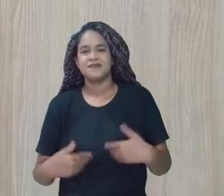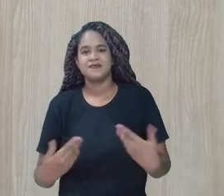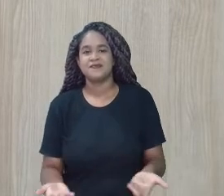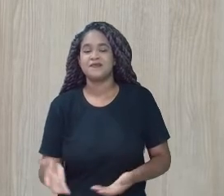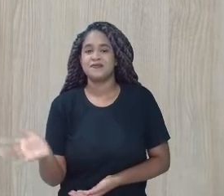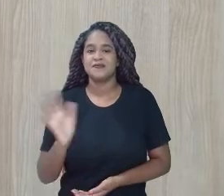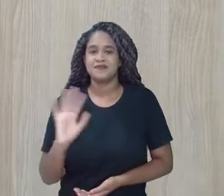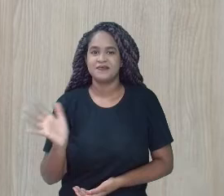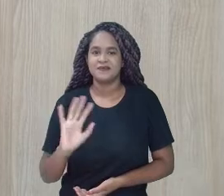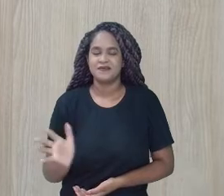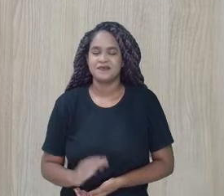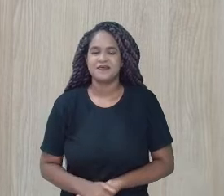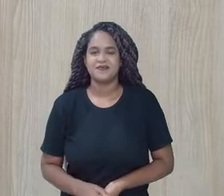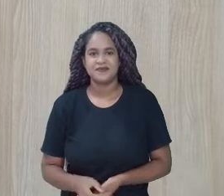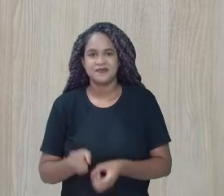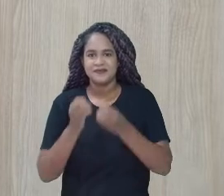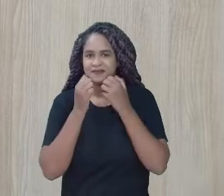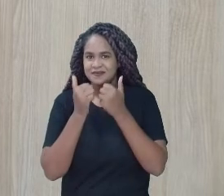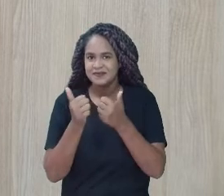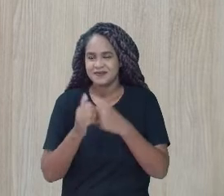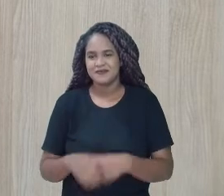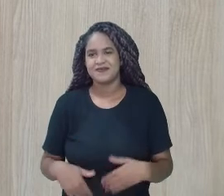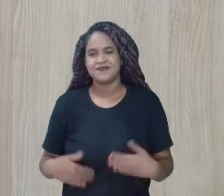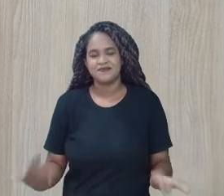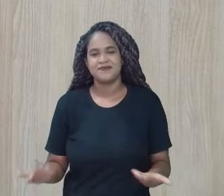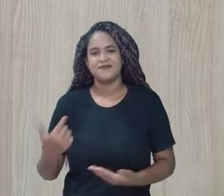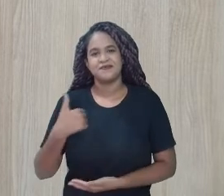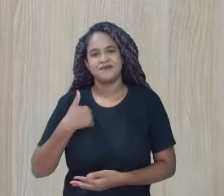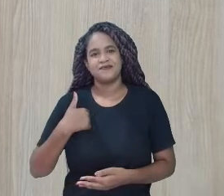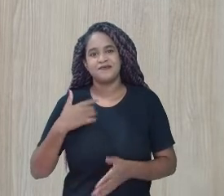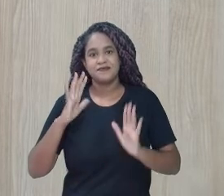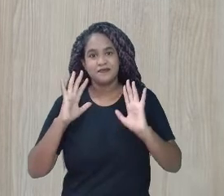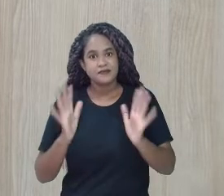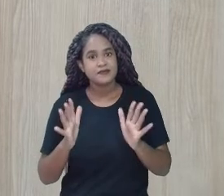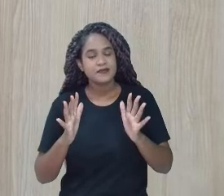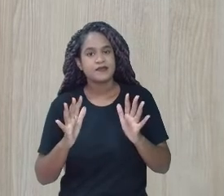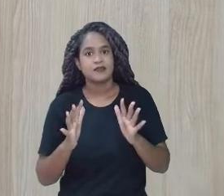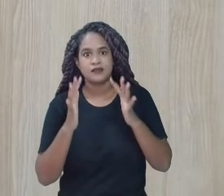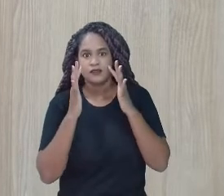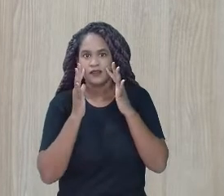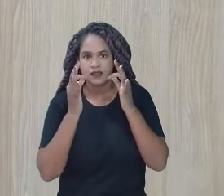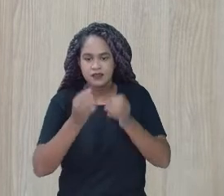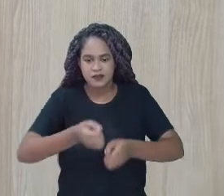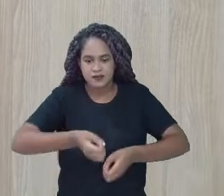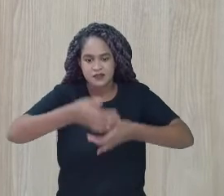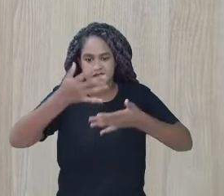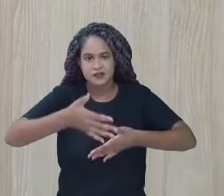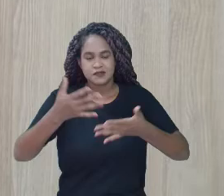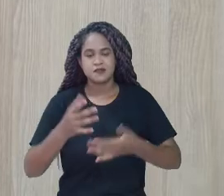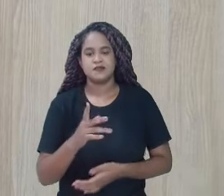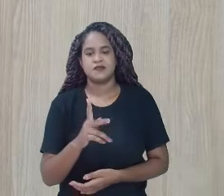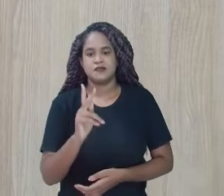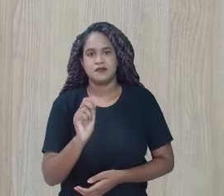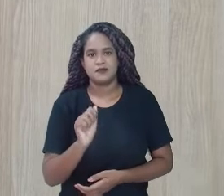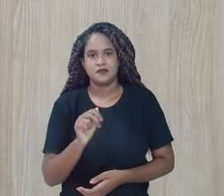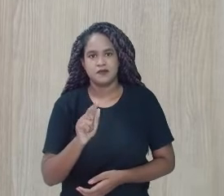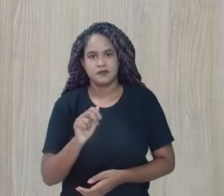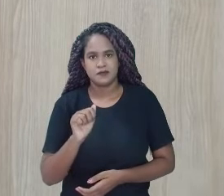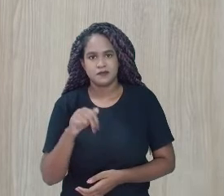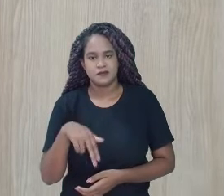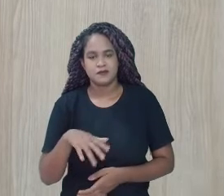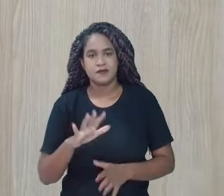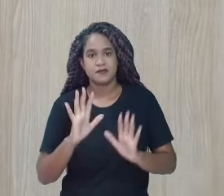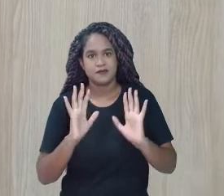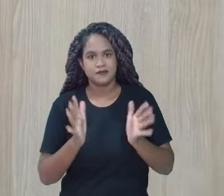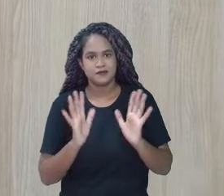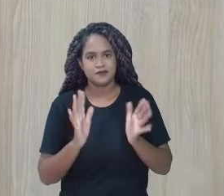com vocês? Ó, já estou aqui ligadinha no chat, Cauã já está dando aqui, né, o bom dia dele. Bom dia, Cauã.